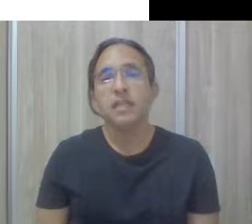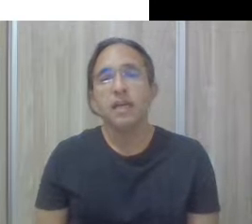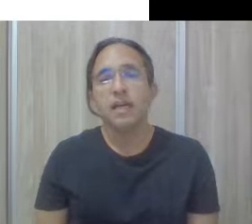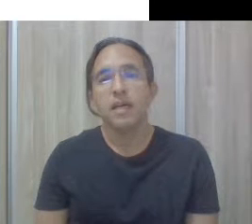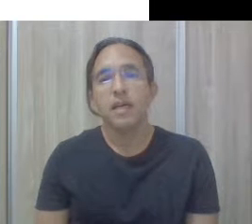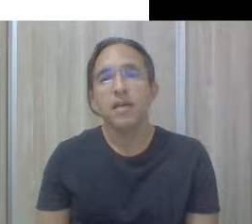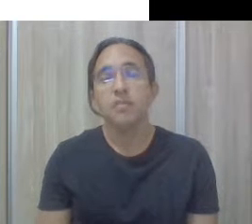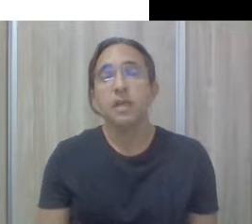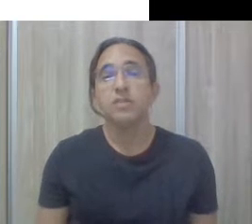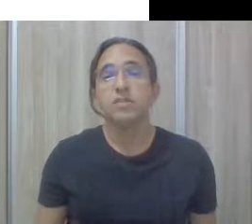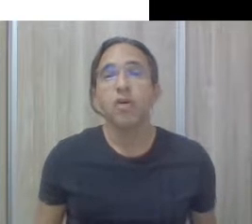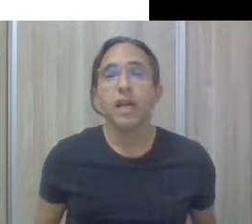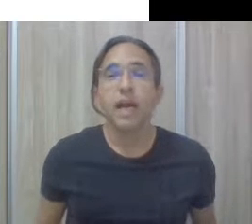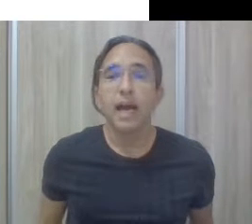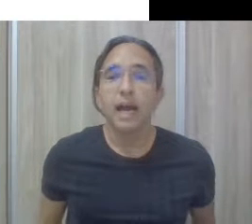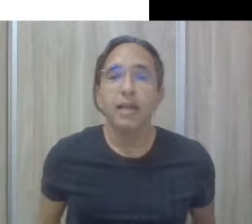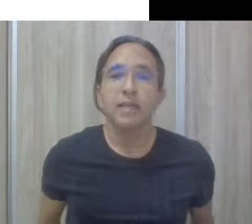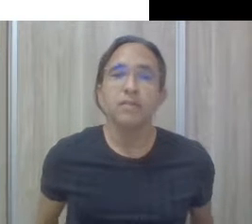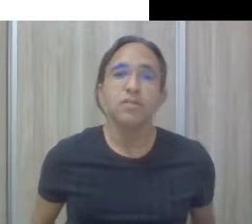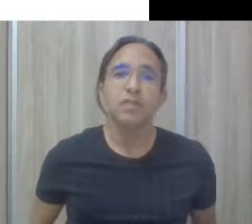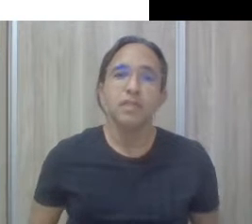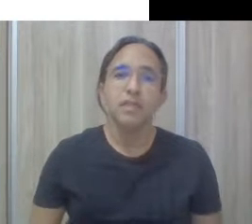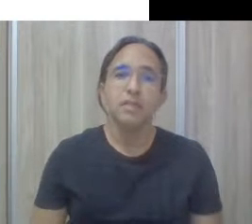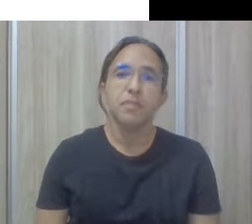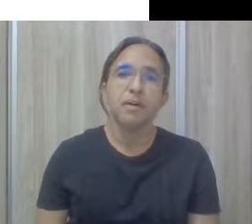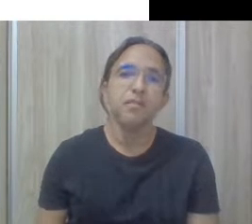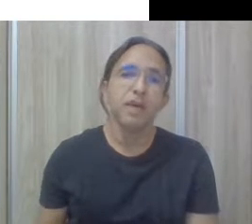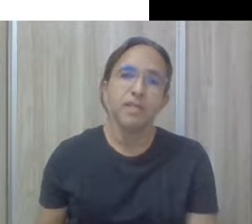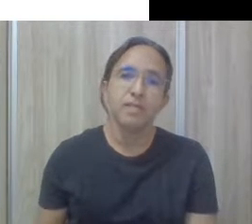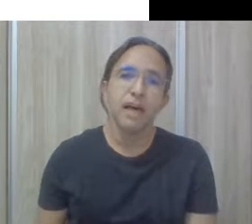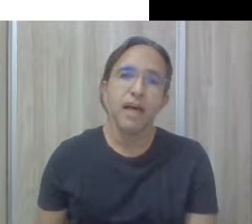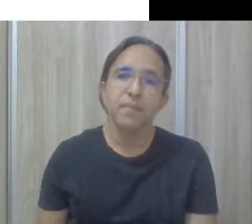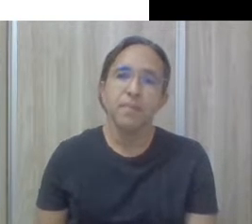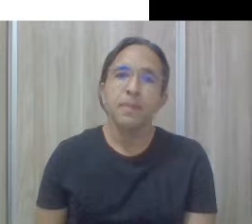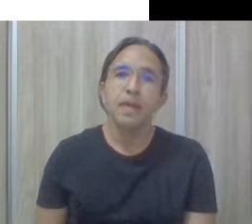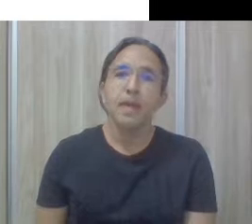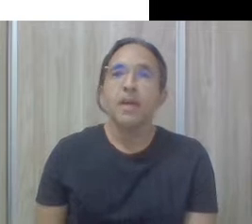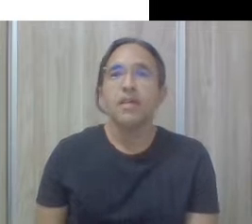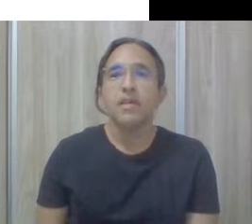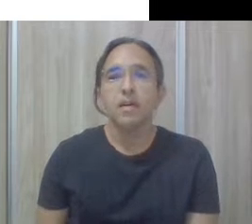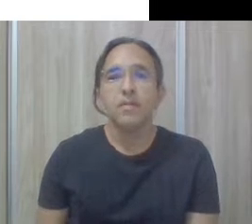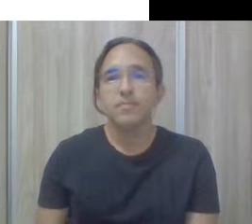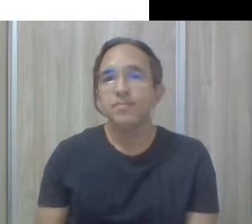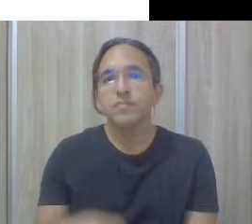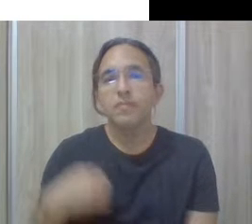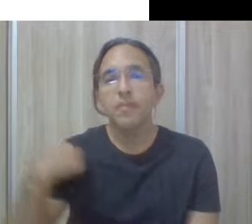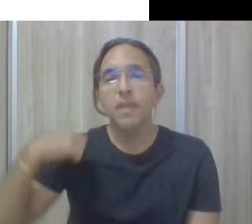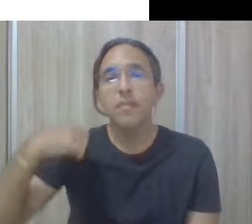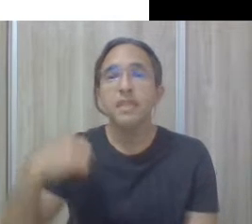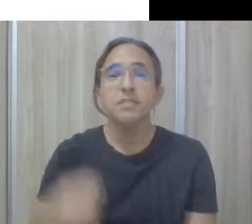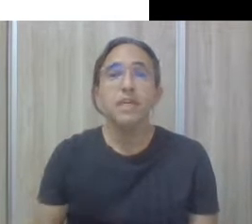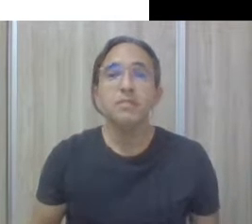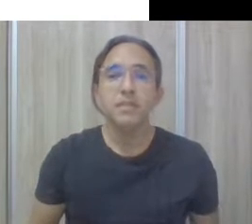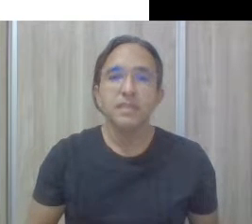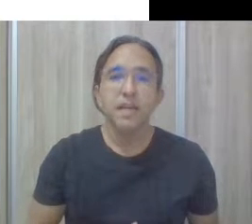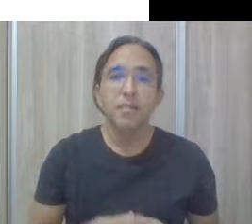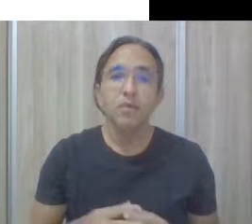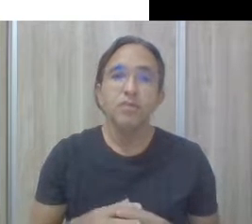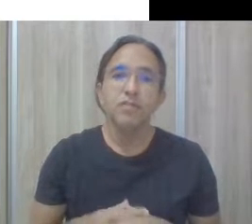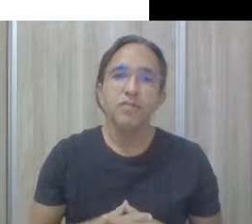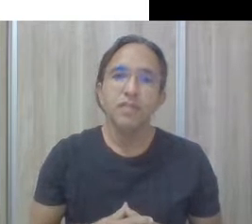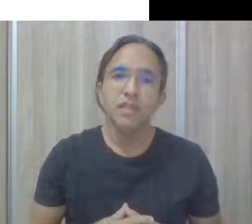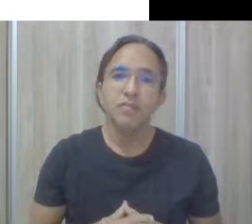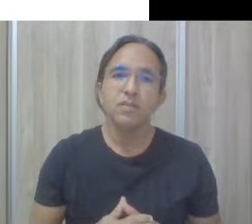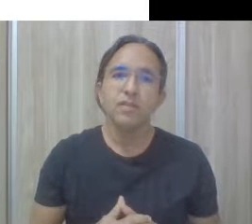aqueles implantes coclear que eles utilizam para conversar. Então, mas mesmo assim é